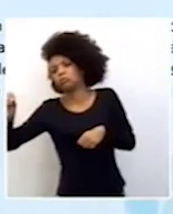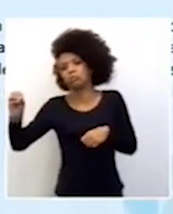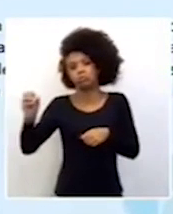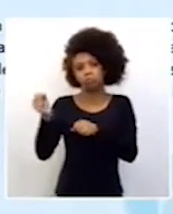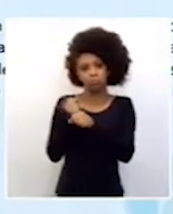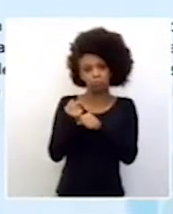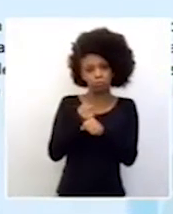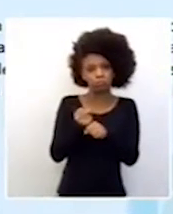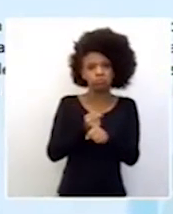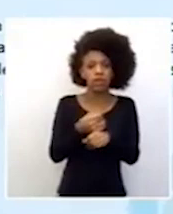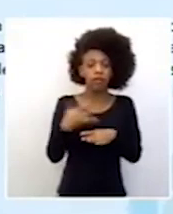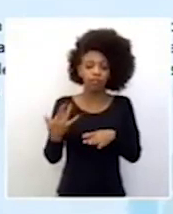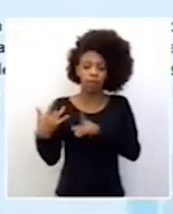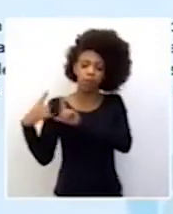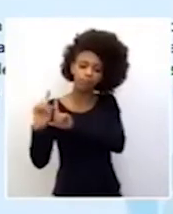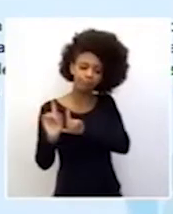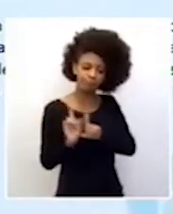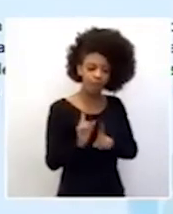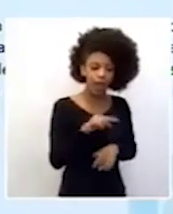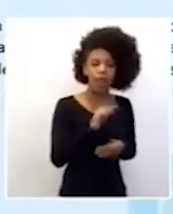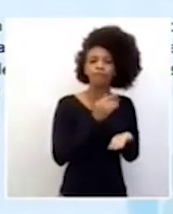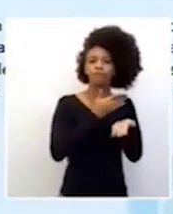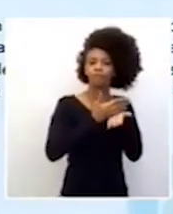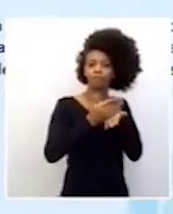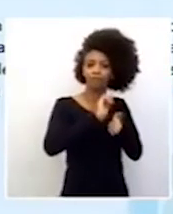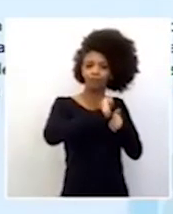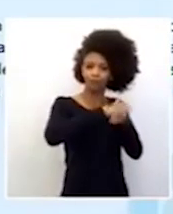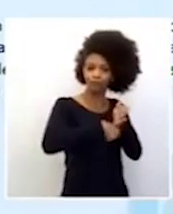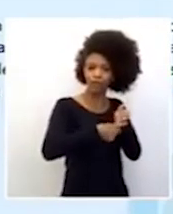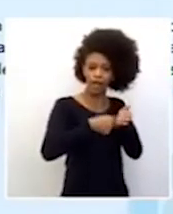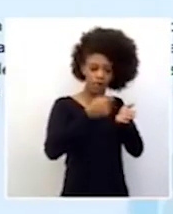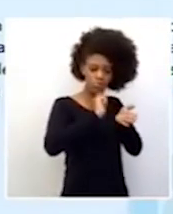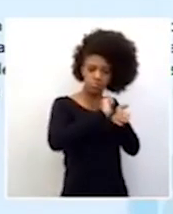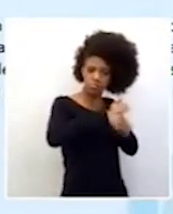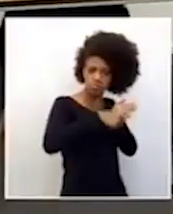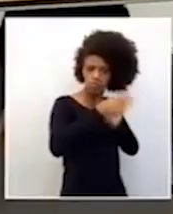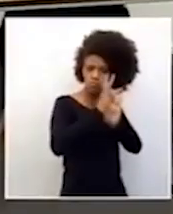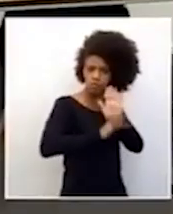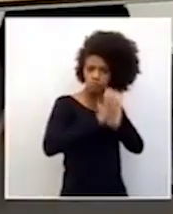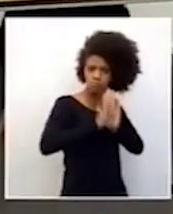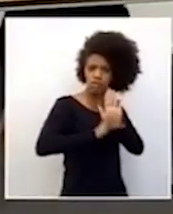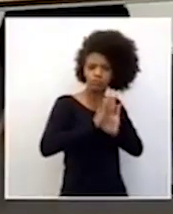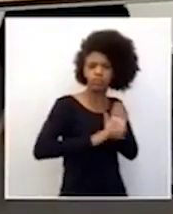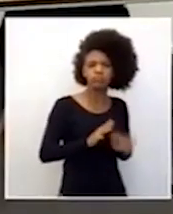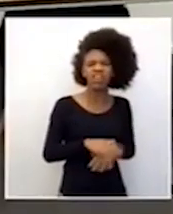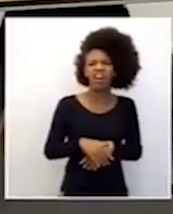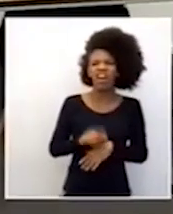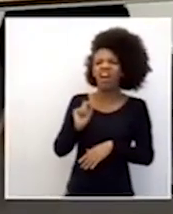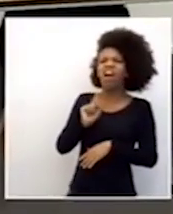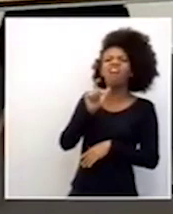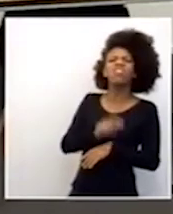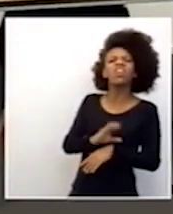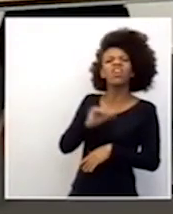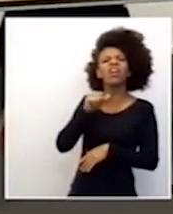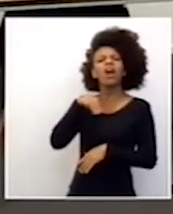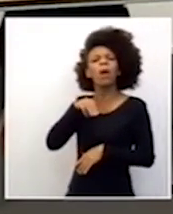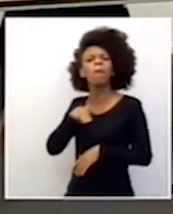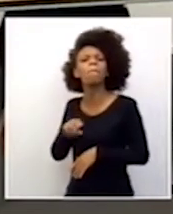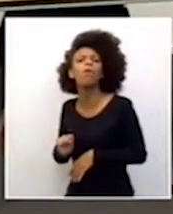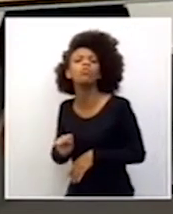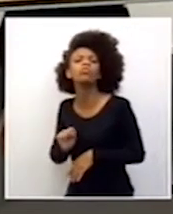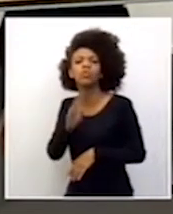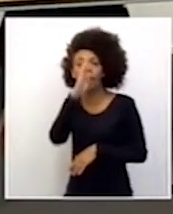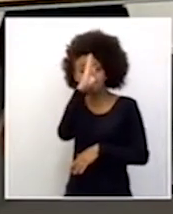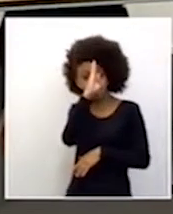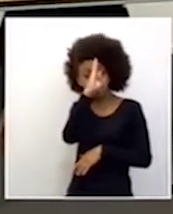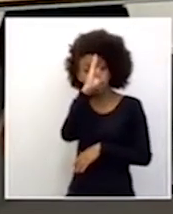ele levou a sua escrita. Quem foi Camões? Camões foi simplesmente um dos maiores escritores da língua portuguesa.